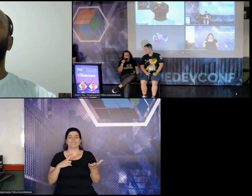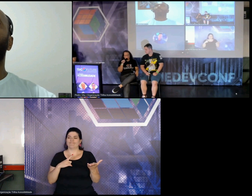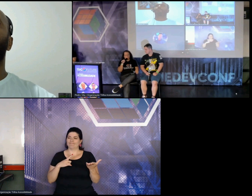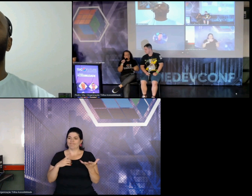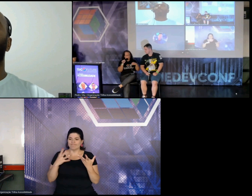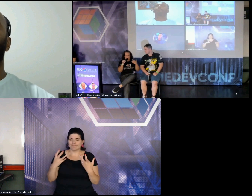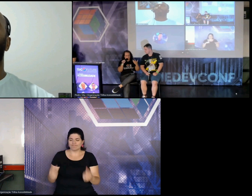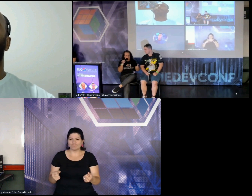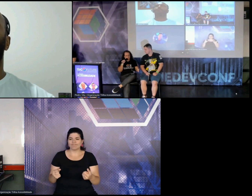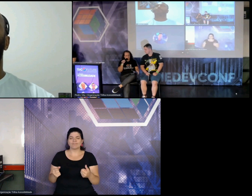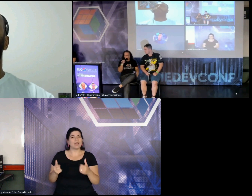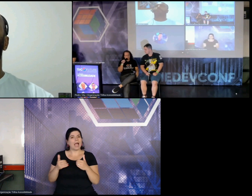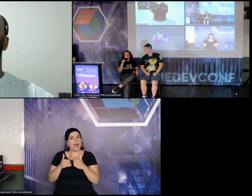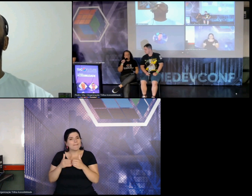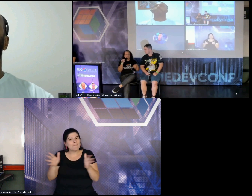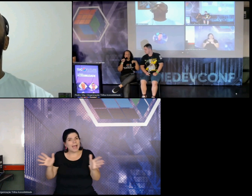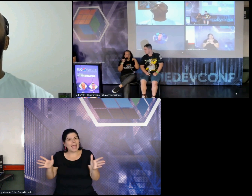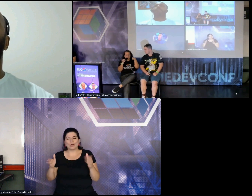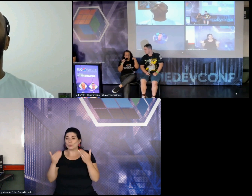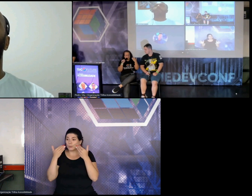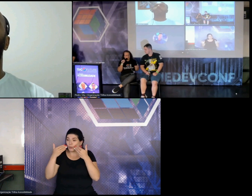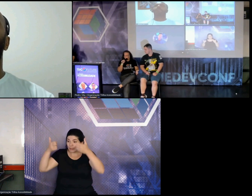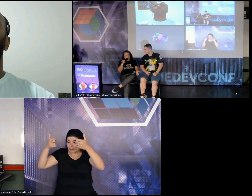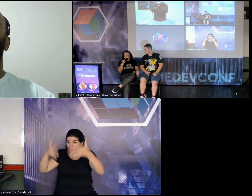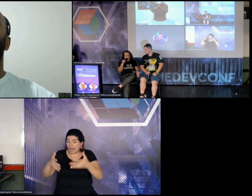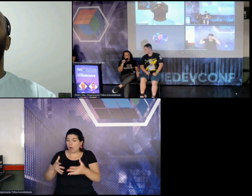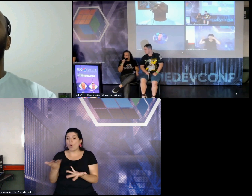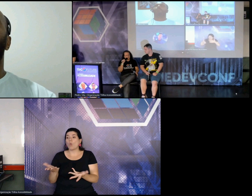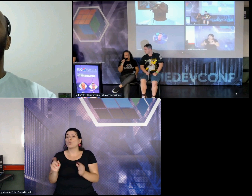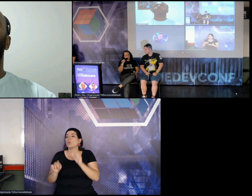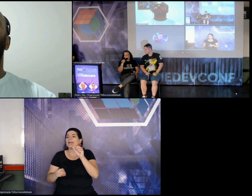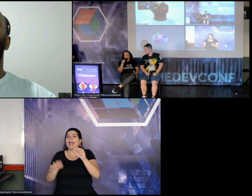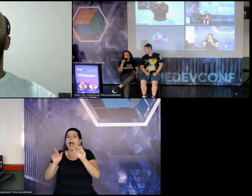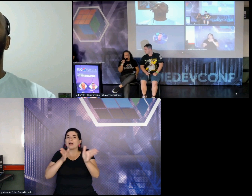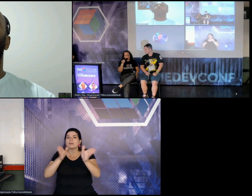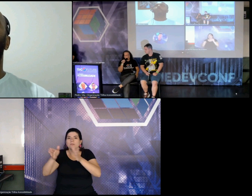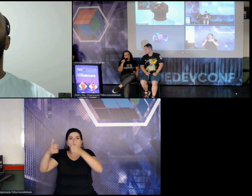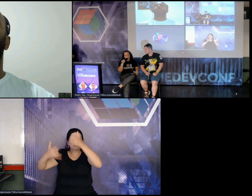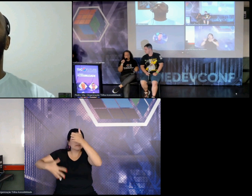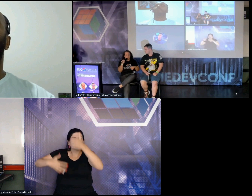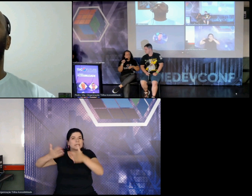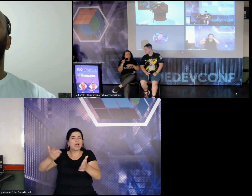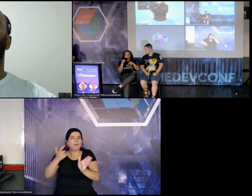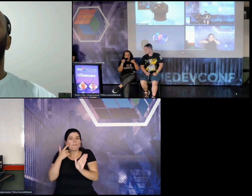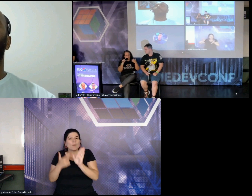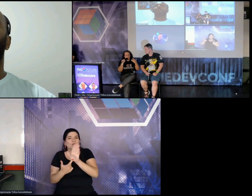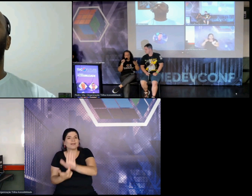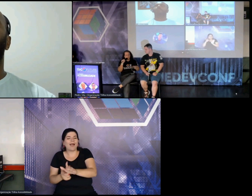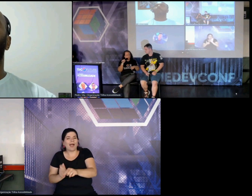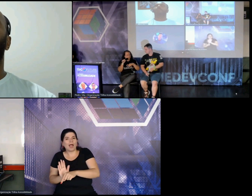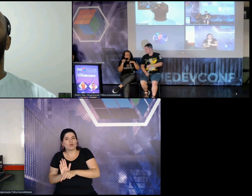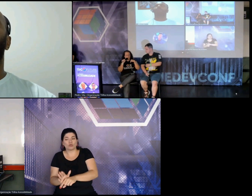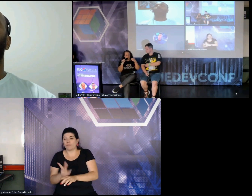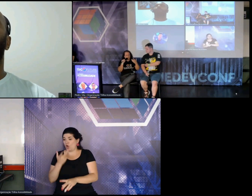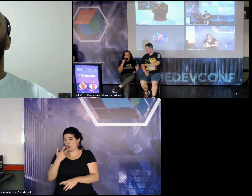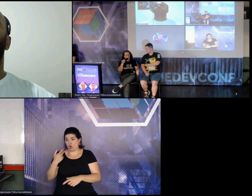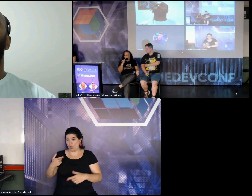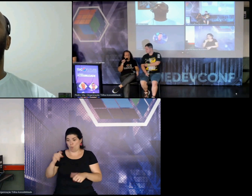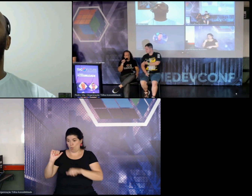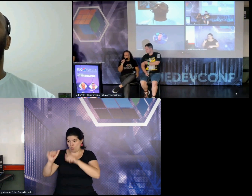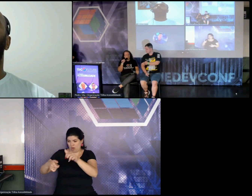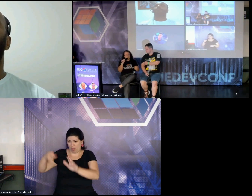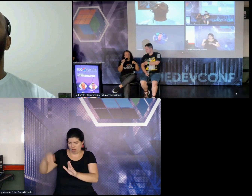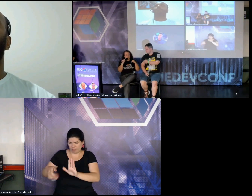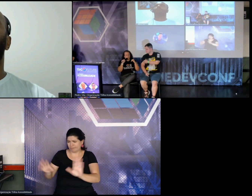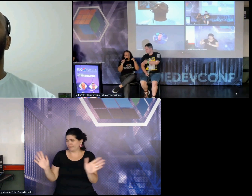aberto a explicar o que é acessibilidade, a ensinar como fazer acessibilidade e mostrar assim, olha, eu não quero mudar, não quero deixar nada feio aqui